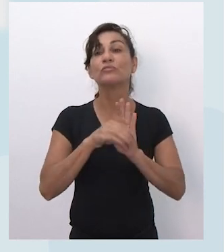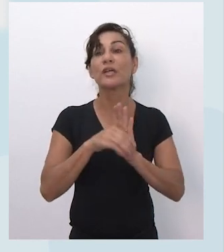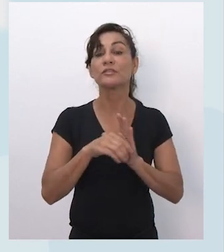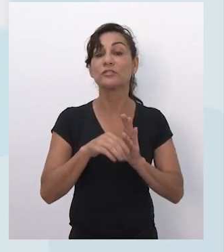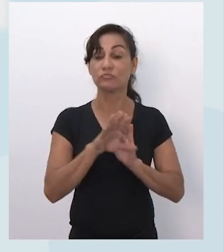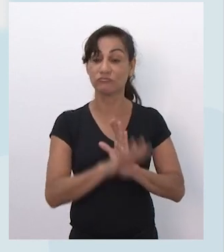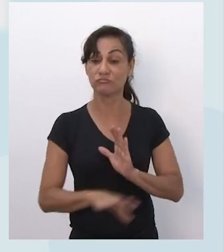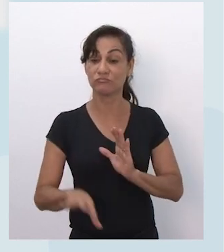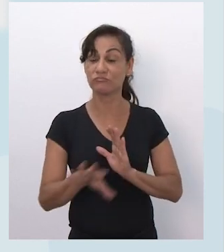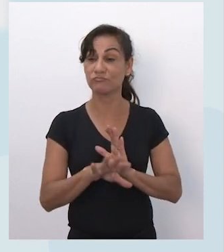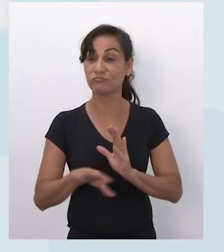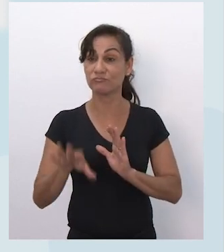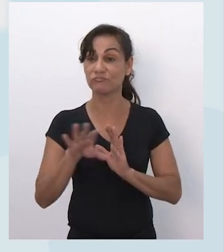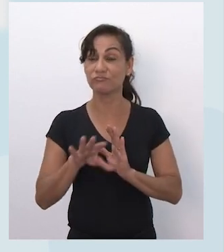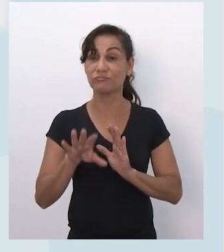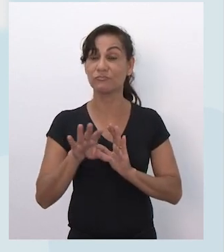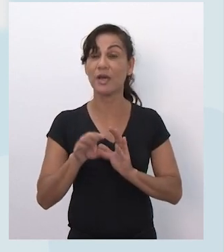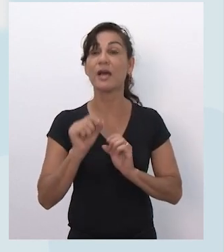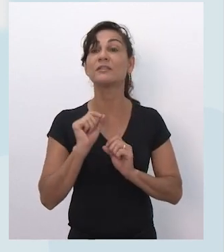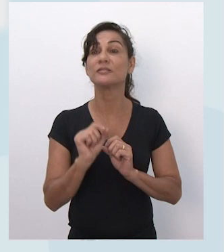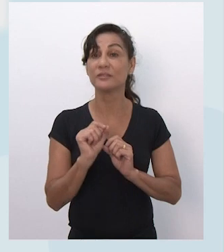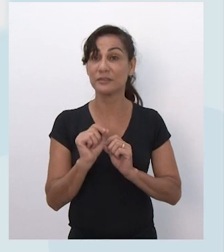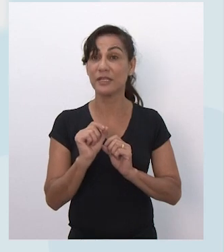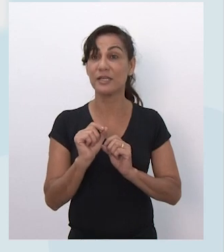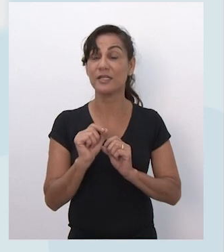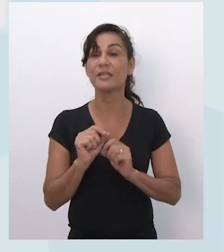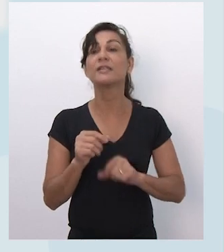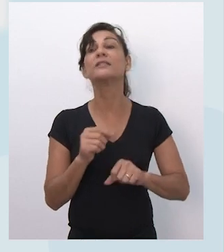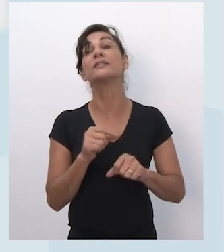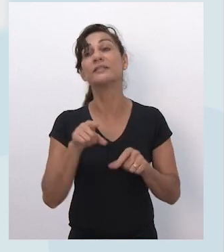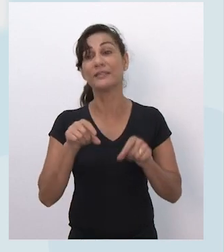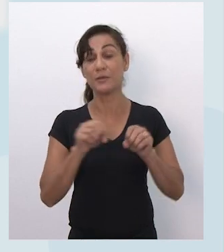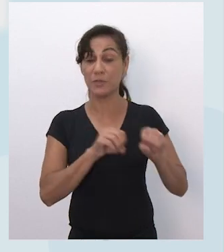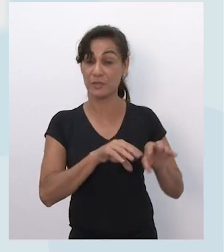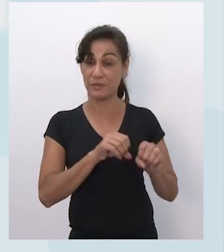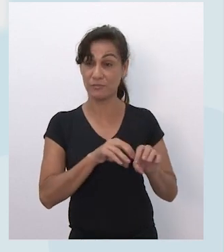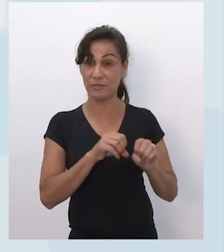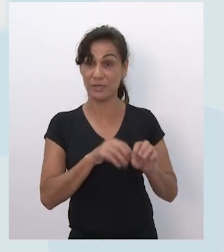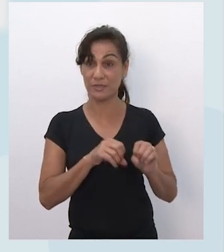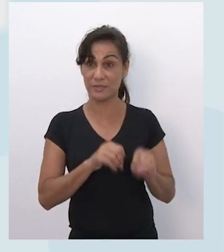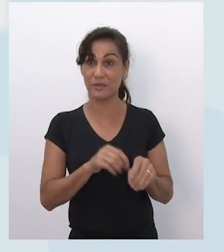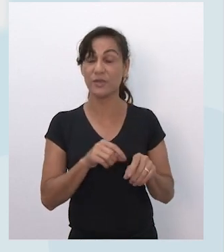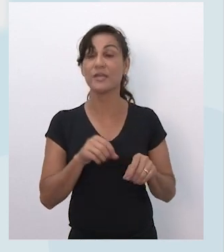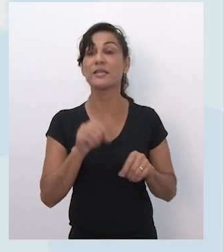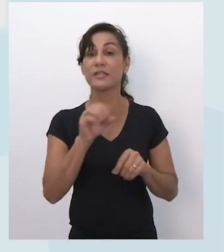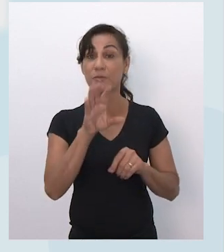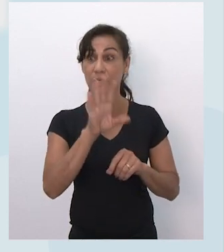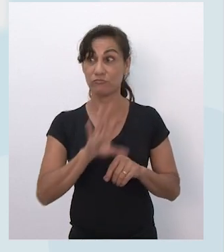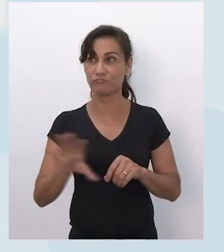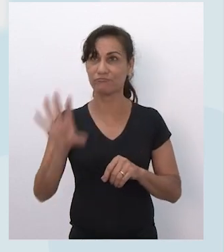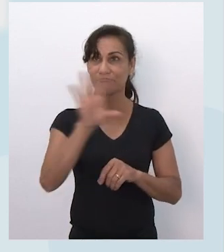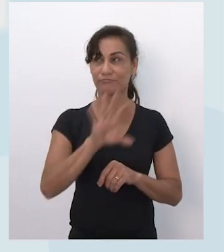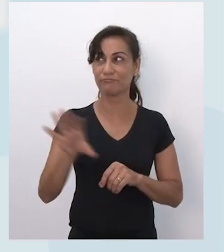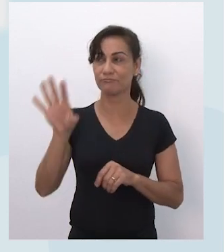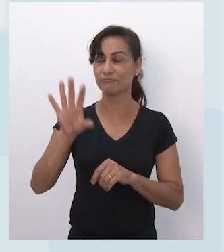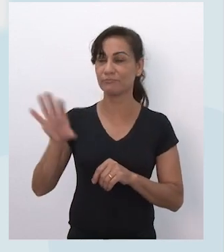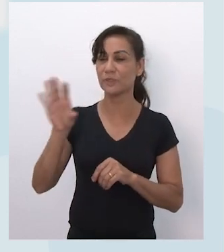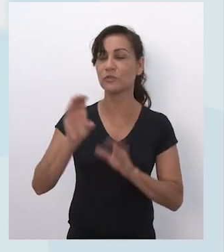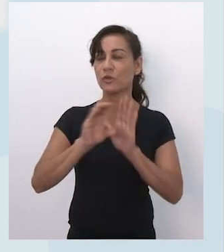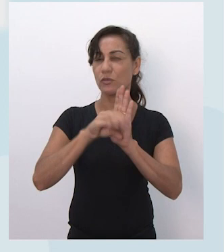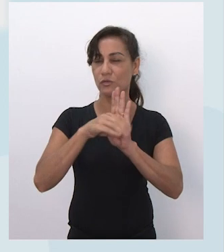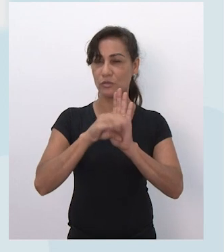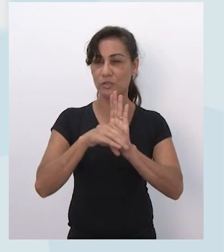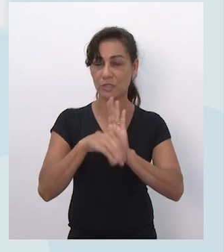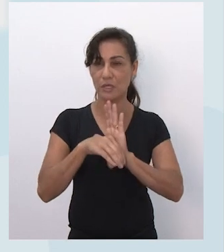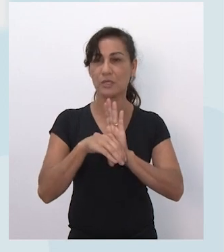foi bastante falado aí na interação, né, de educação cartográfica e de região. Então, são alguns dos conceitos. Obviamente que